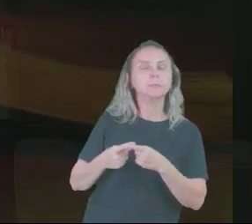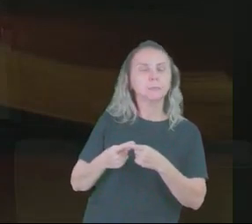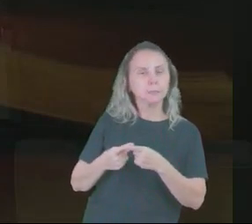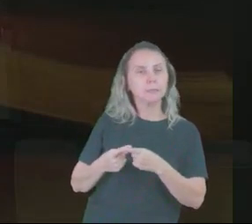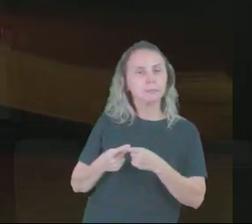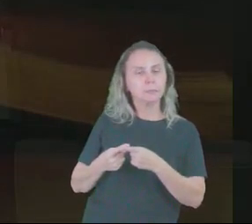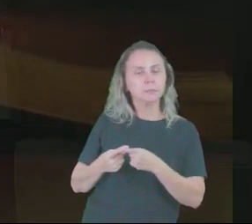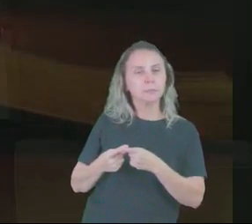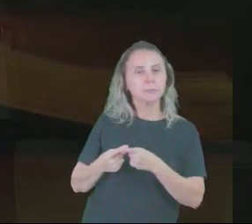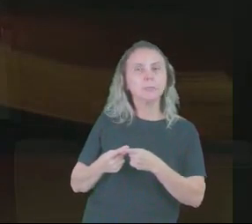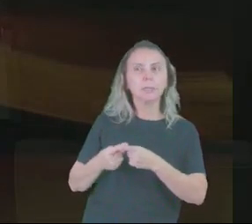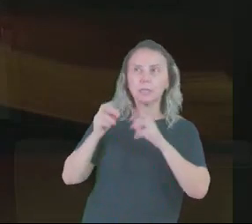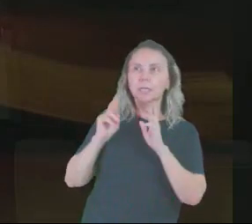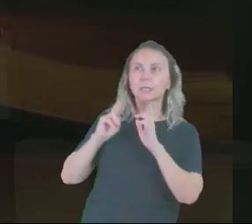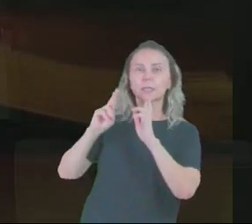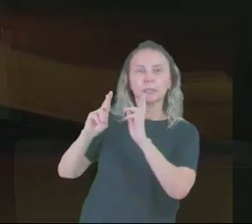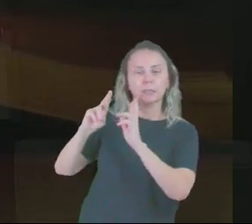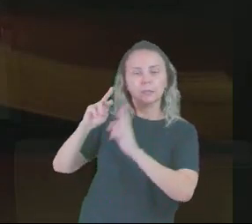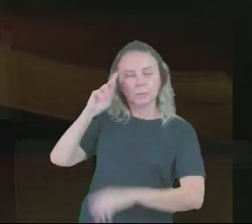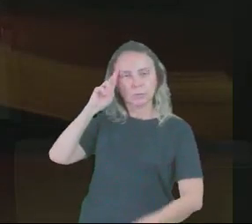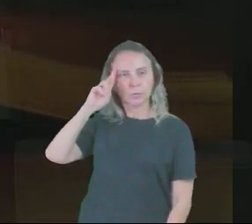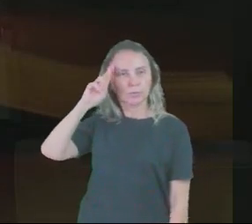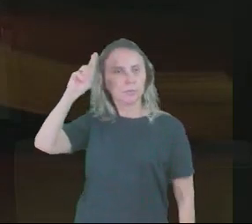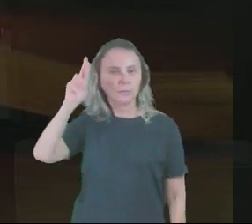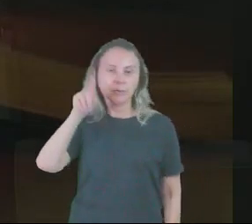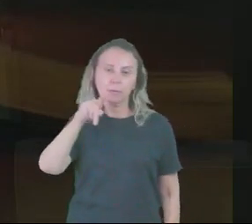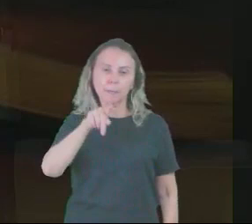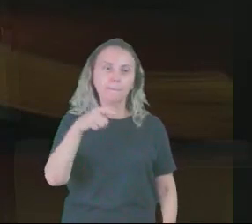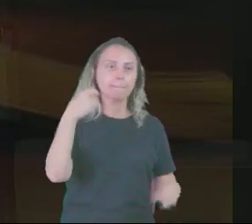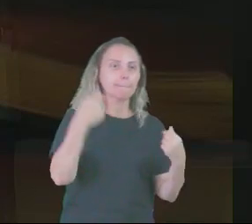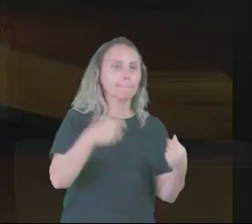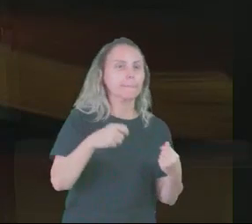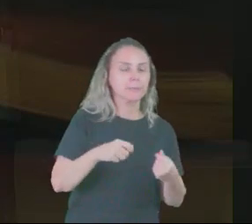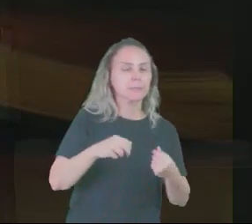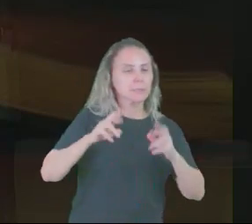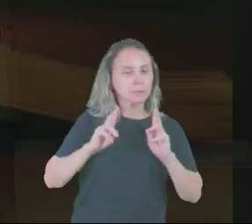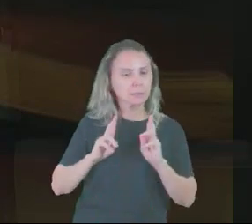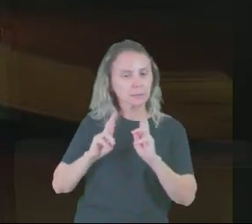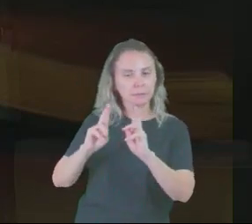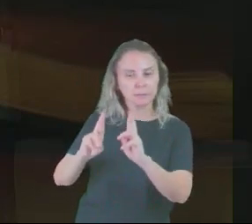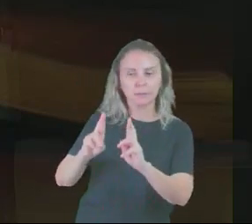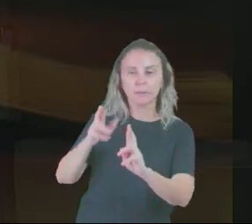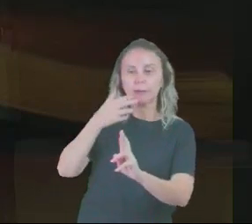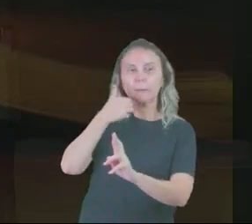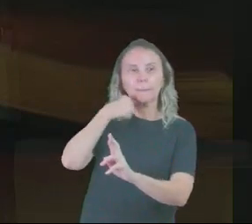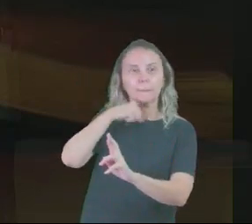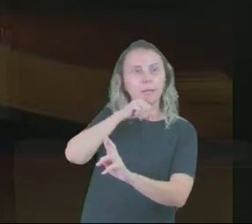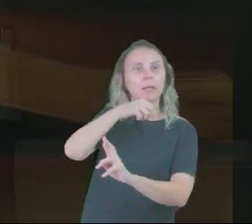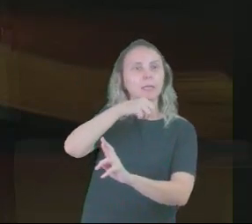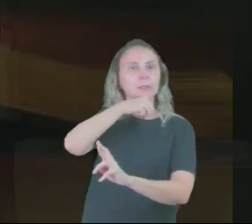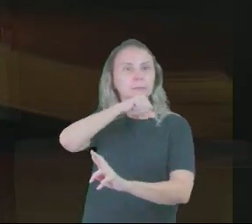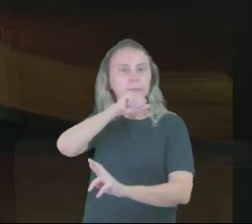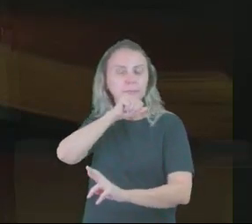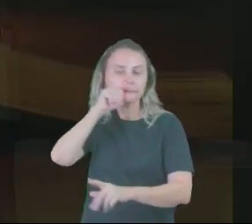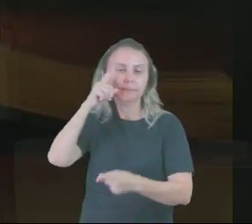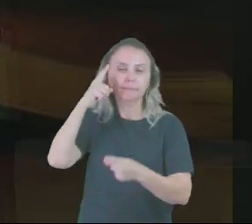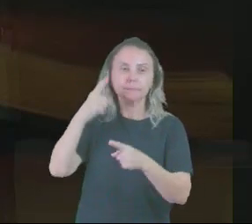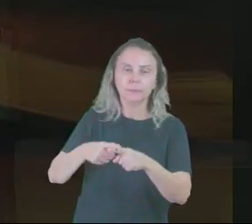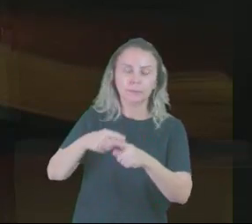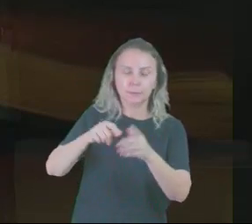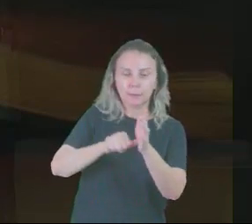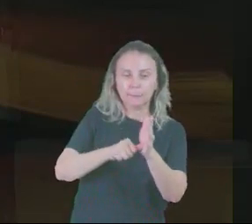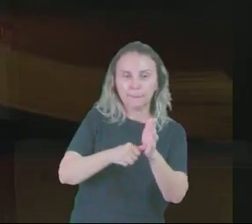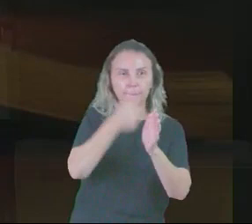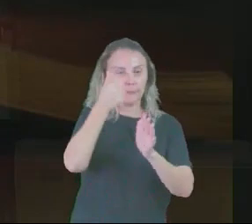é justo honra a teu pai EA tua mãe que é o primeiro mandamento